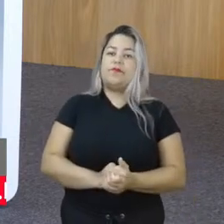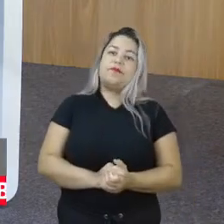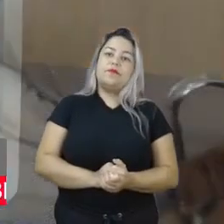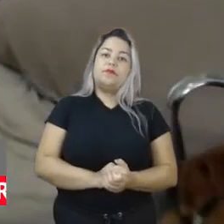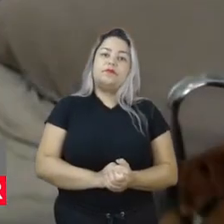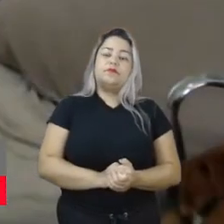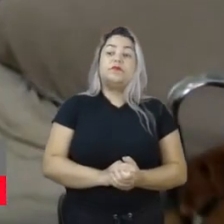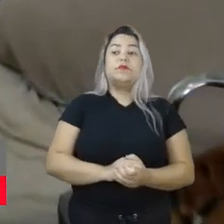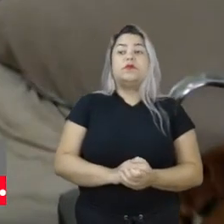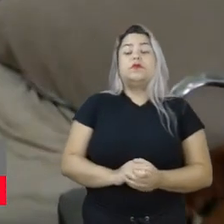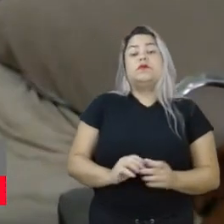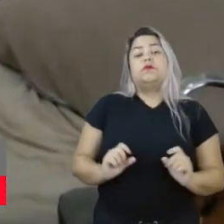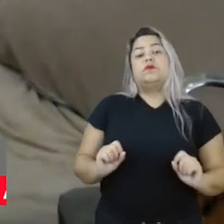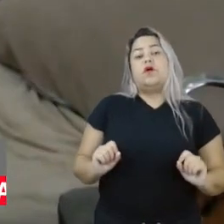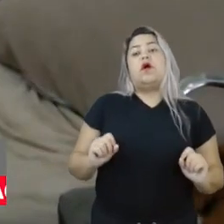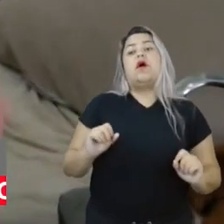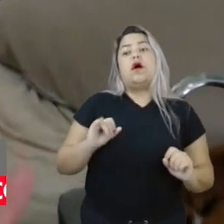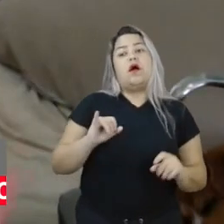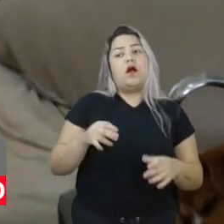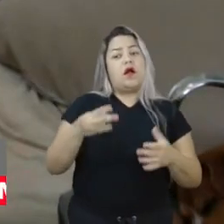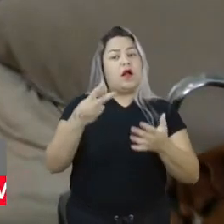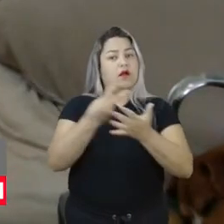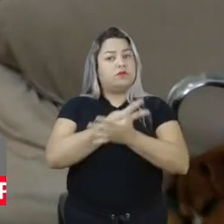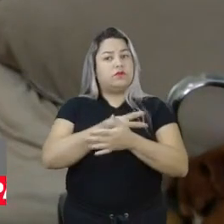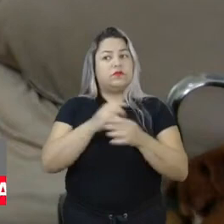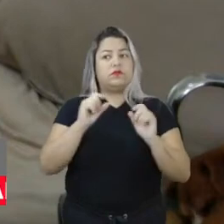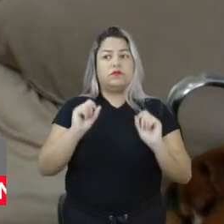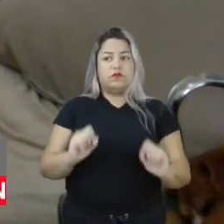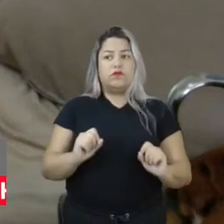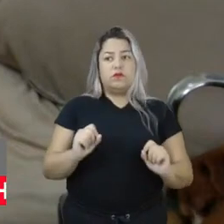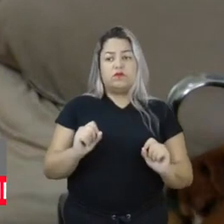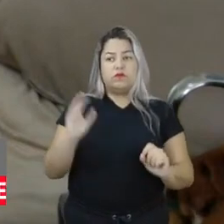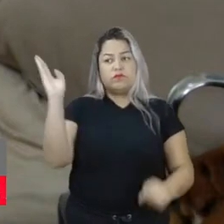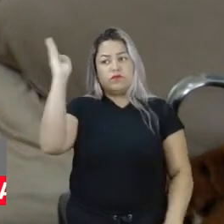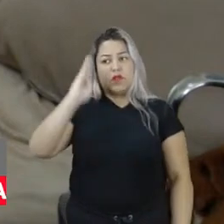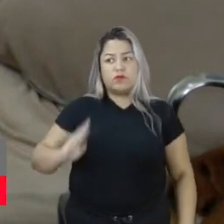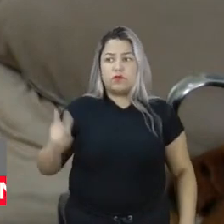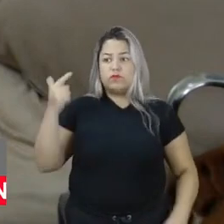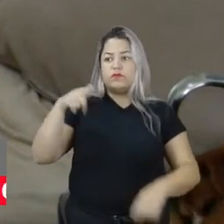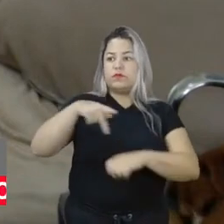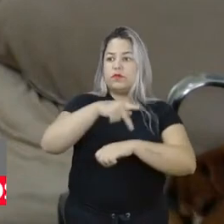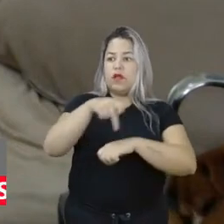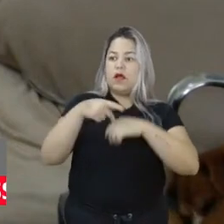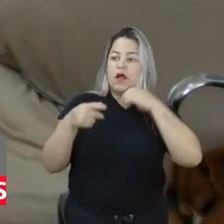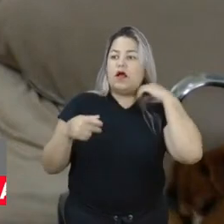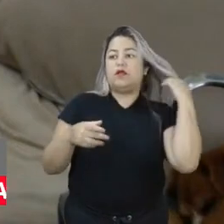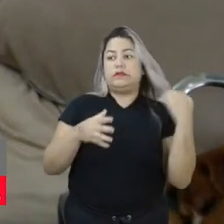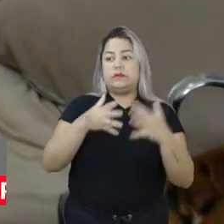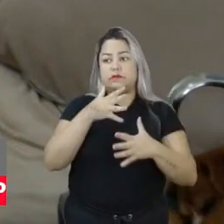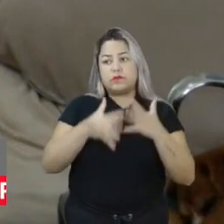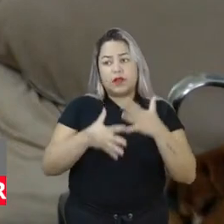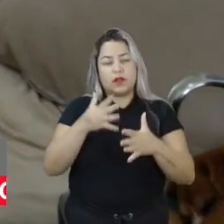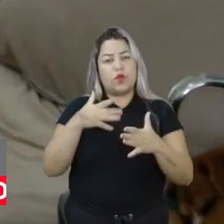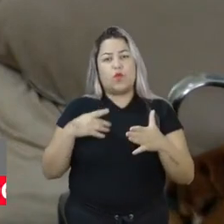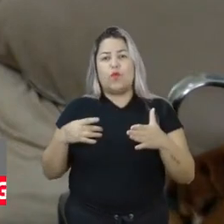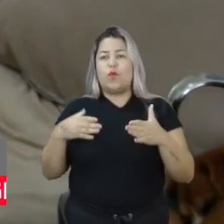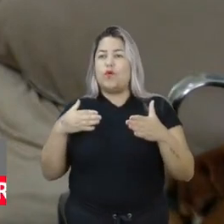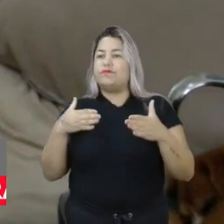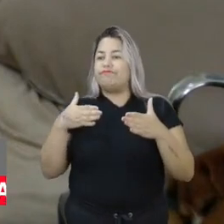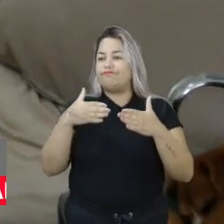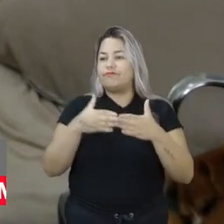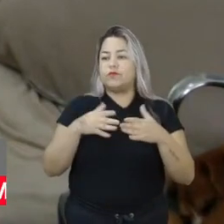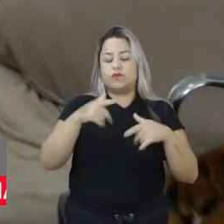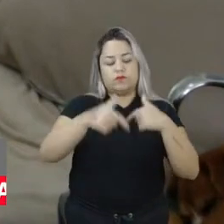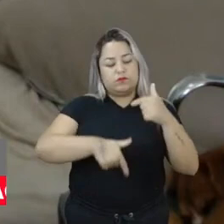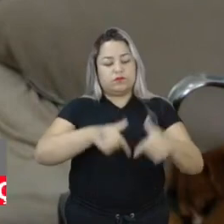Amanda, a chance de isso afetar a imagem do Brasil lá fora ou de escalar a ponto de atrapalhar ou impedir o trabalho